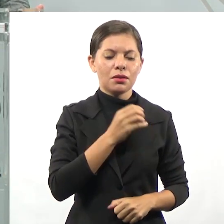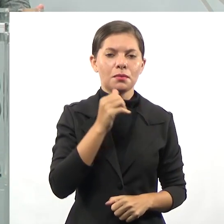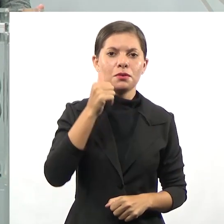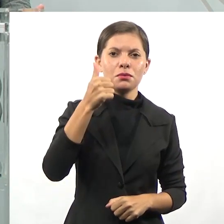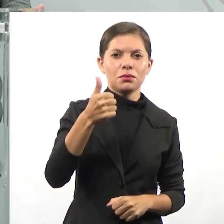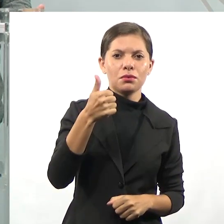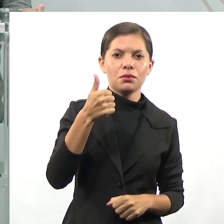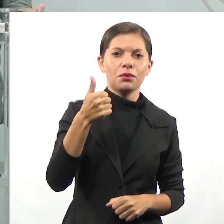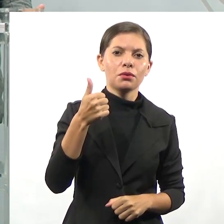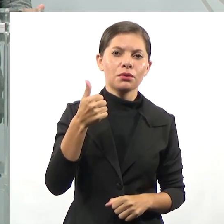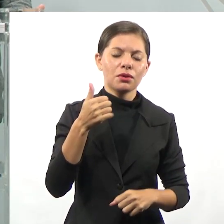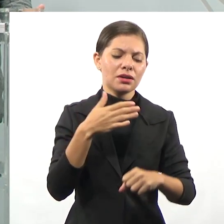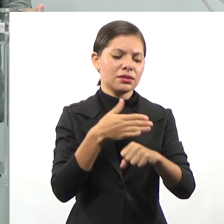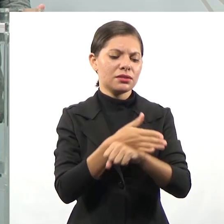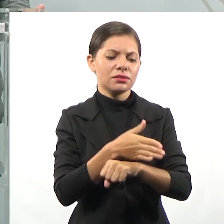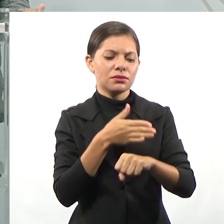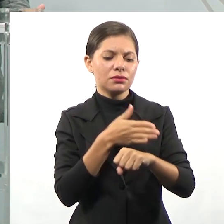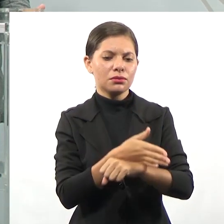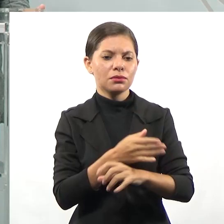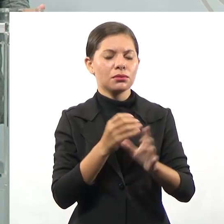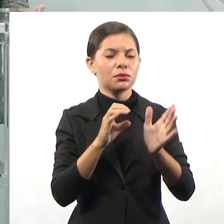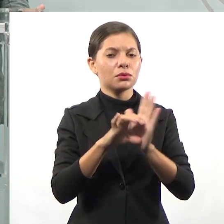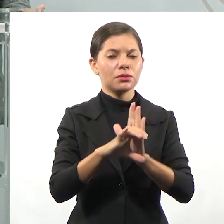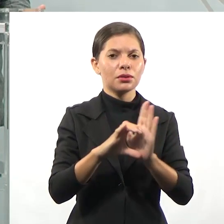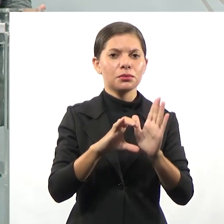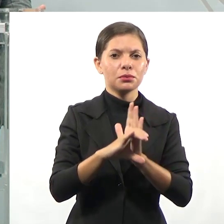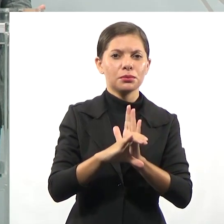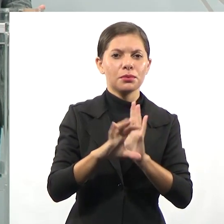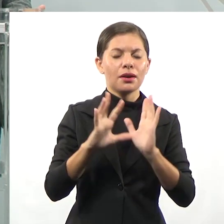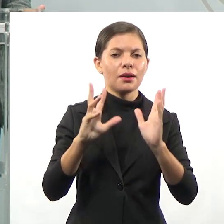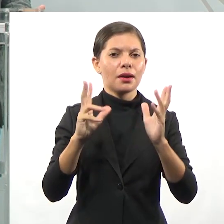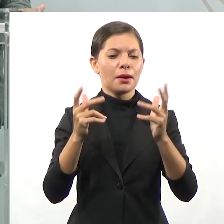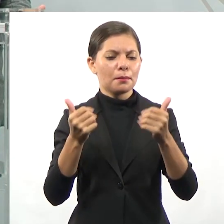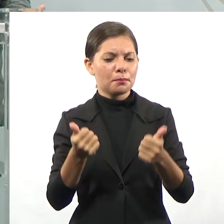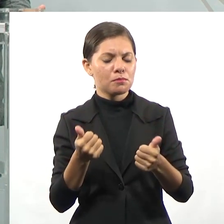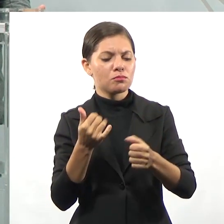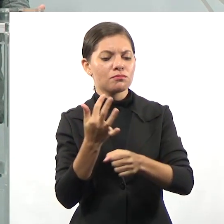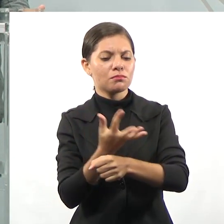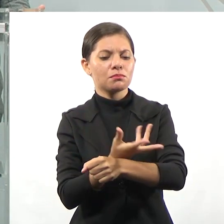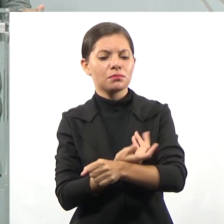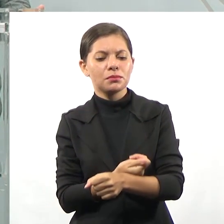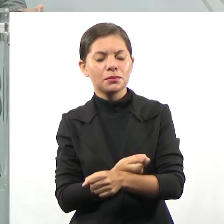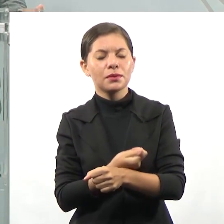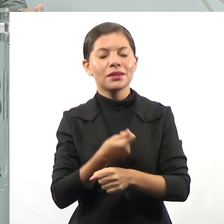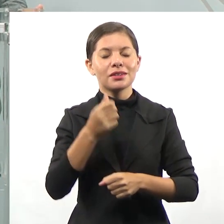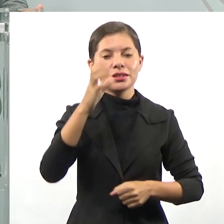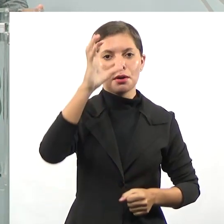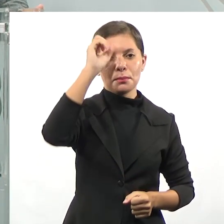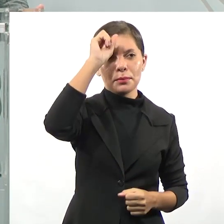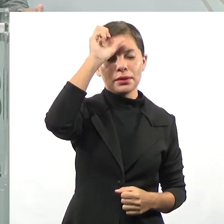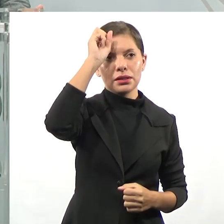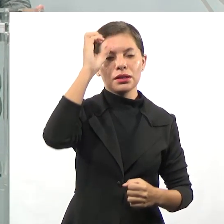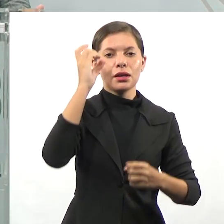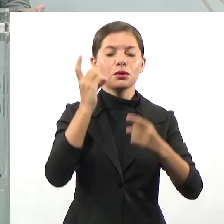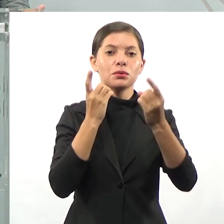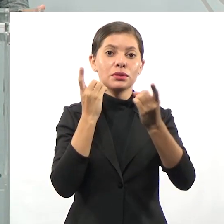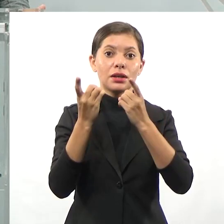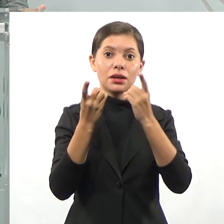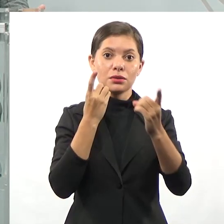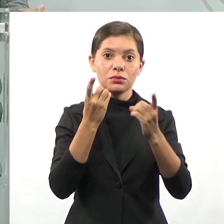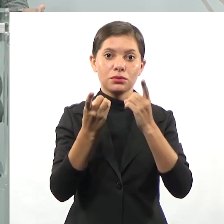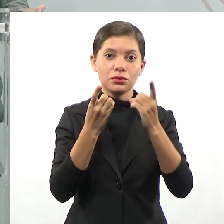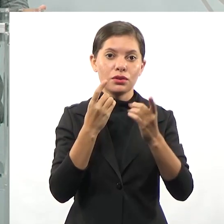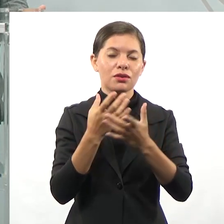de aprender com base desses dados e, por exemplo, predizer se você vai ter um bom desempenho ou não vai ter um bom desempenho. Se eu